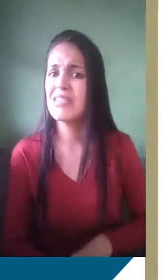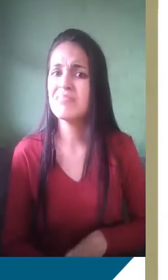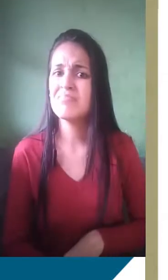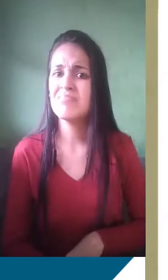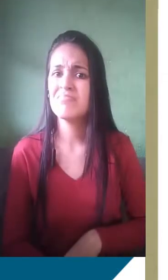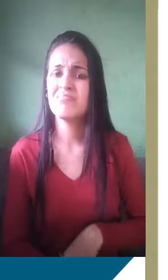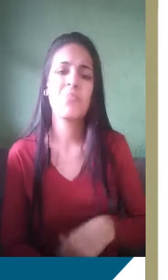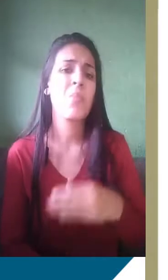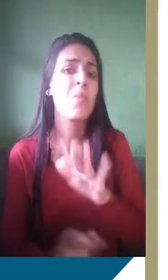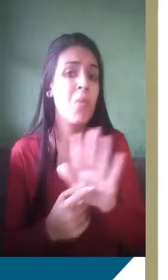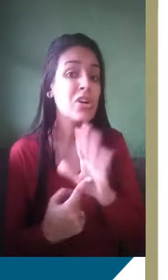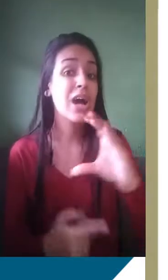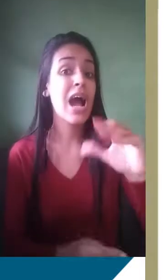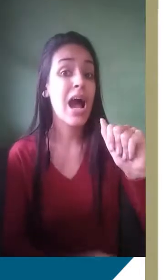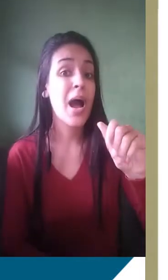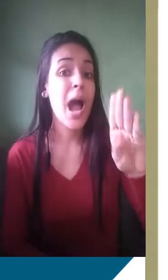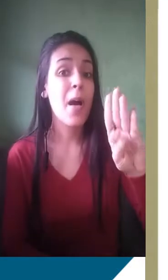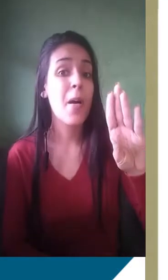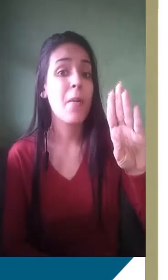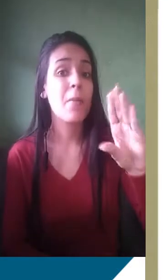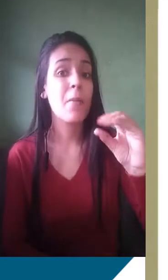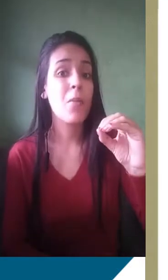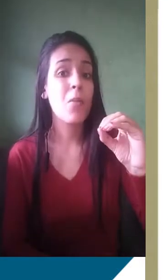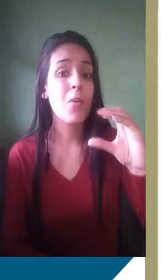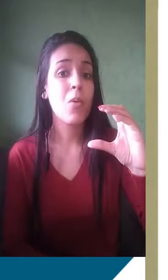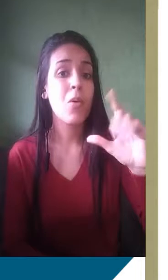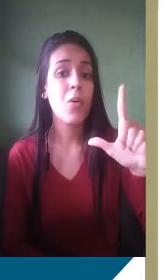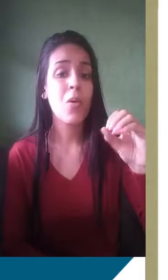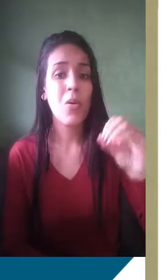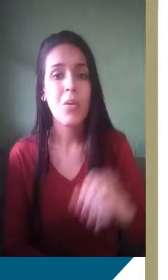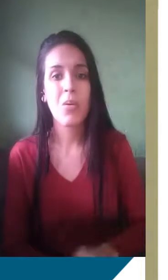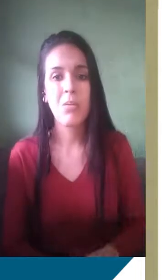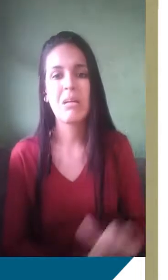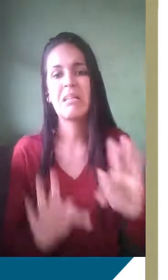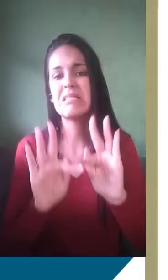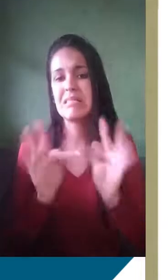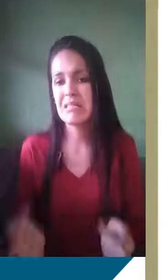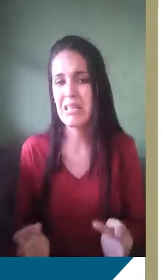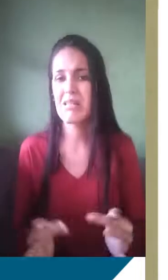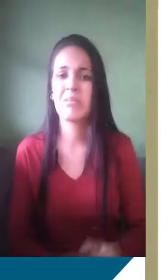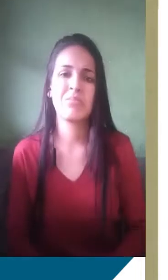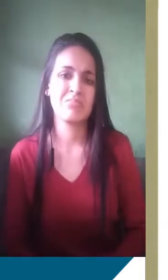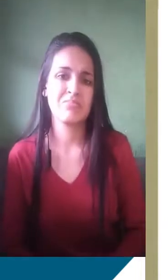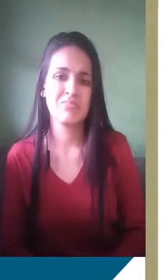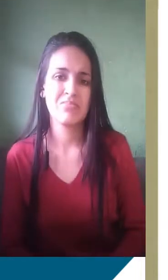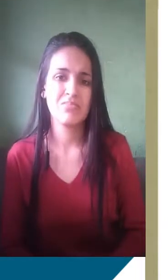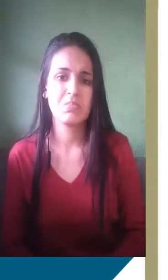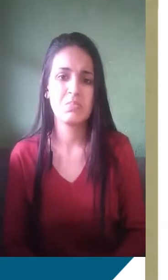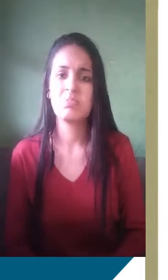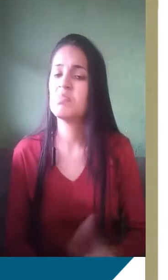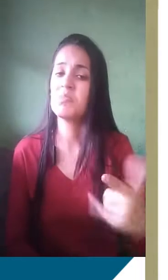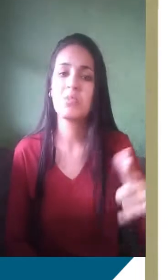uma figura simplória, sem ambição e responsável pelo atraso do país.